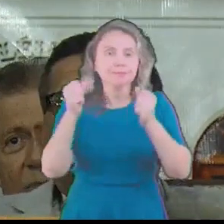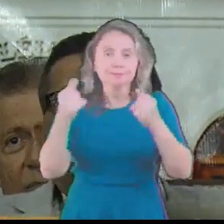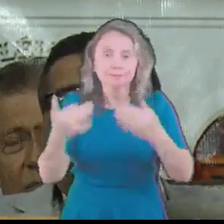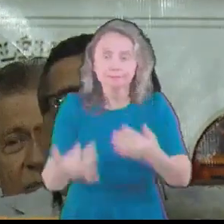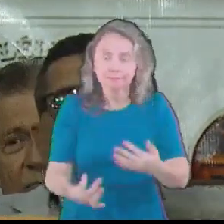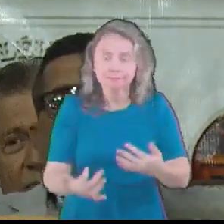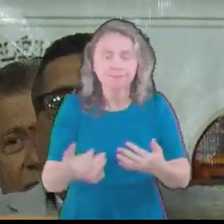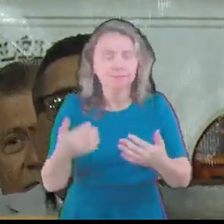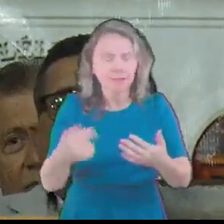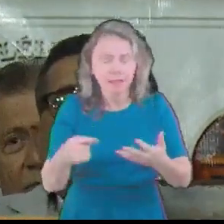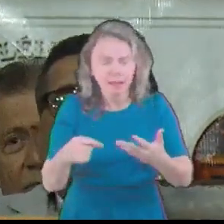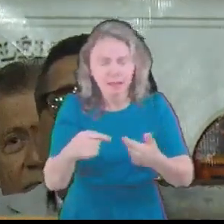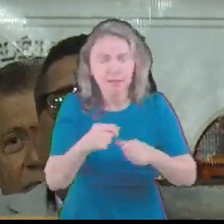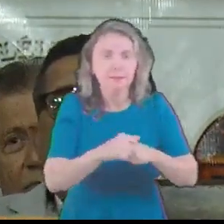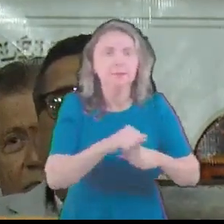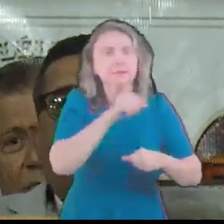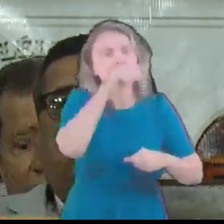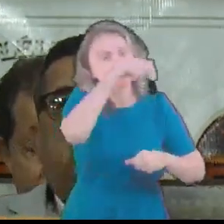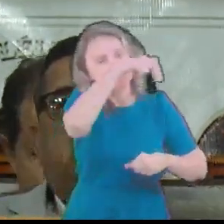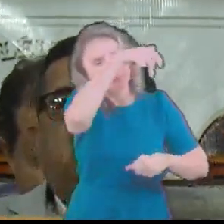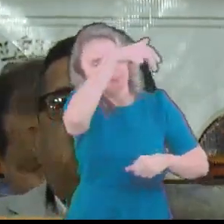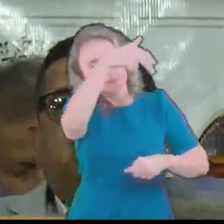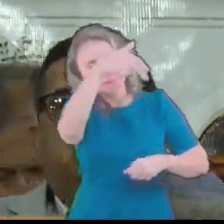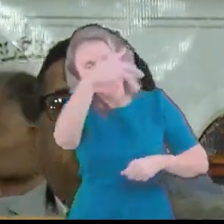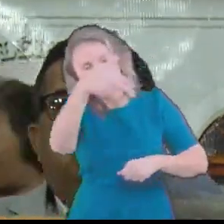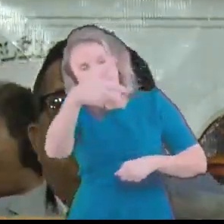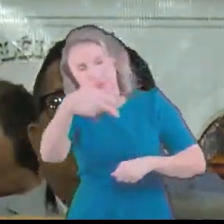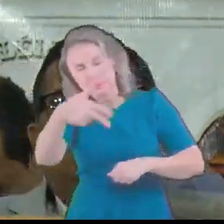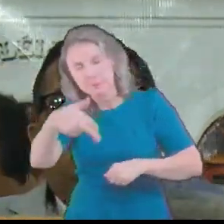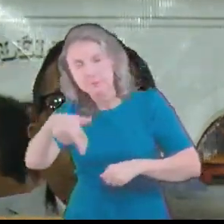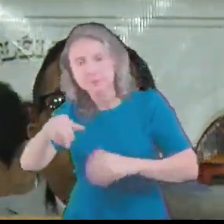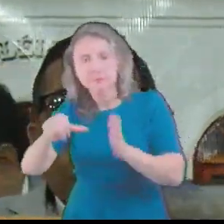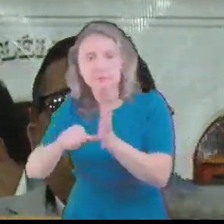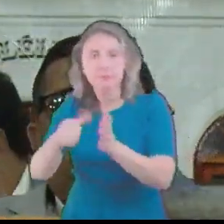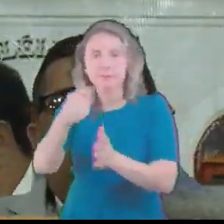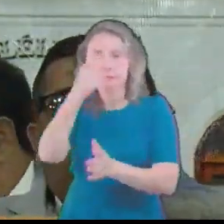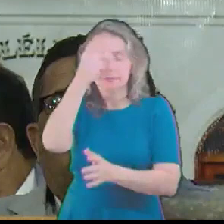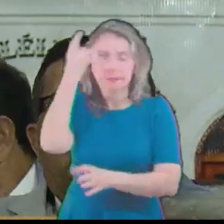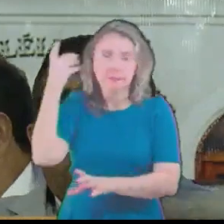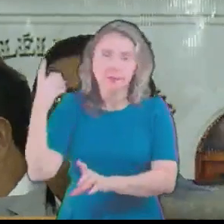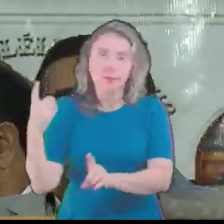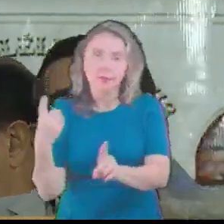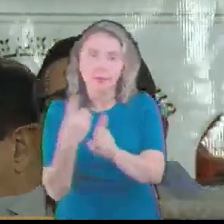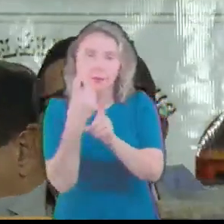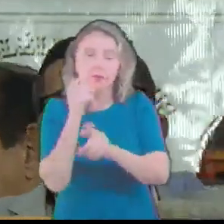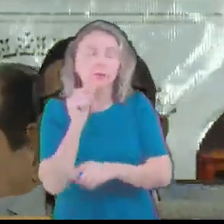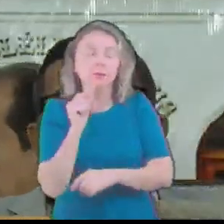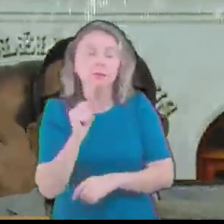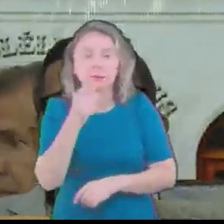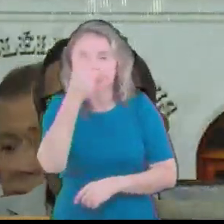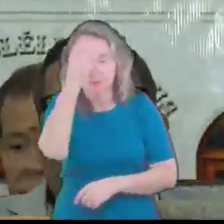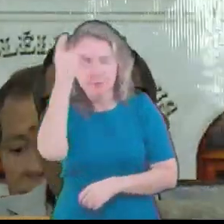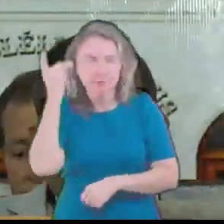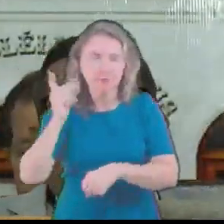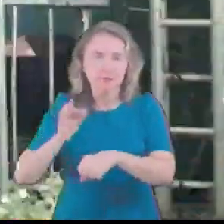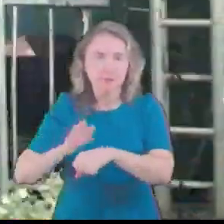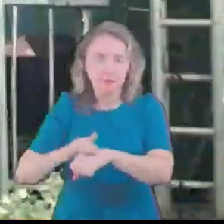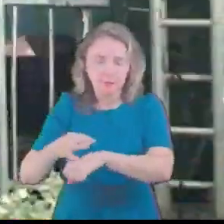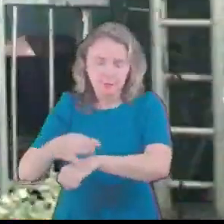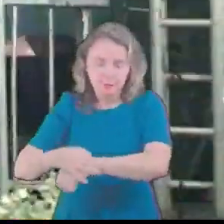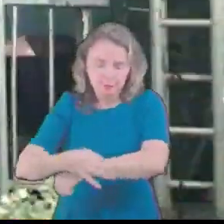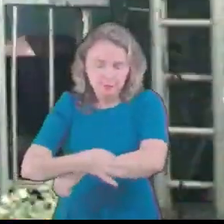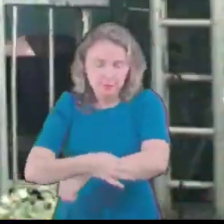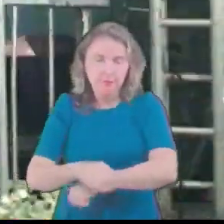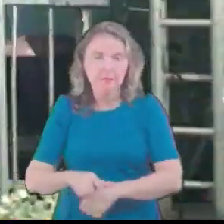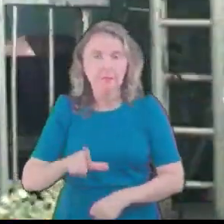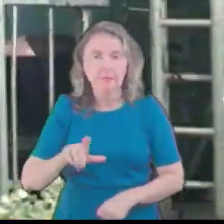monte, a primeira pessoa que ele encontra é um leproso. E um dos evangelistas diz que ele está leproso da cabeça aos